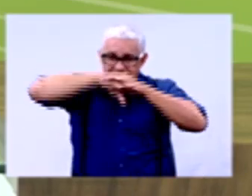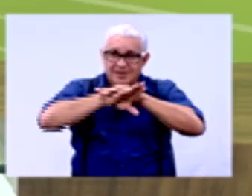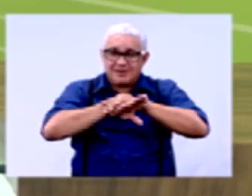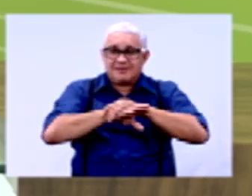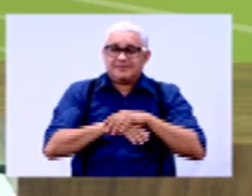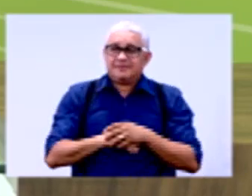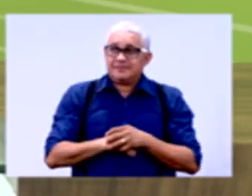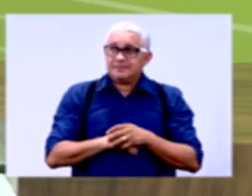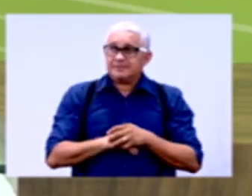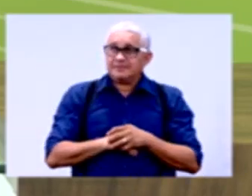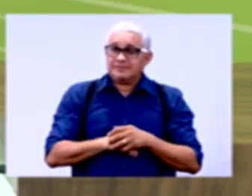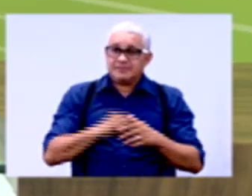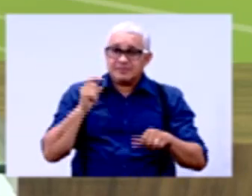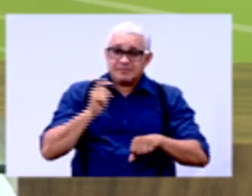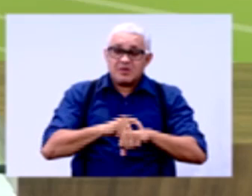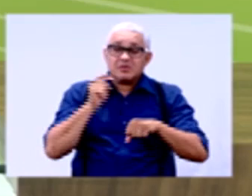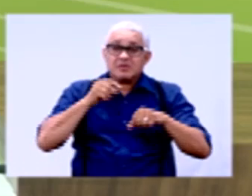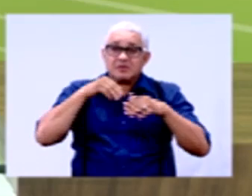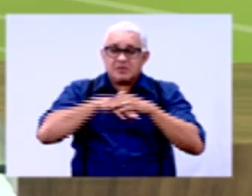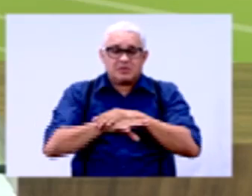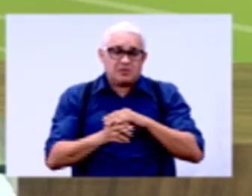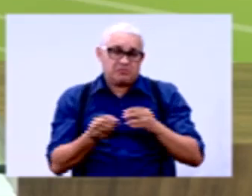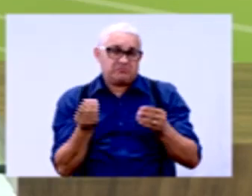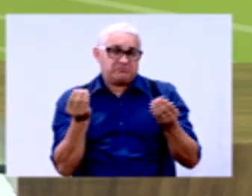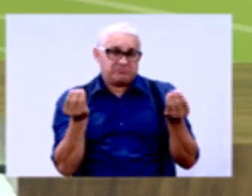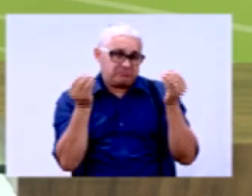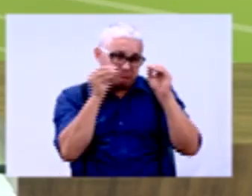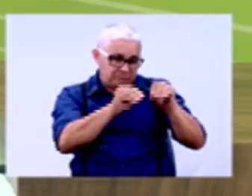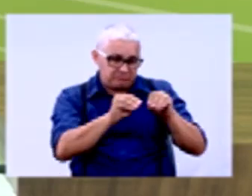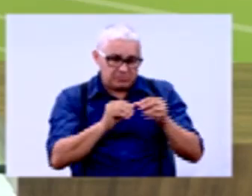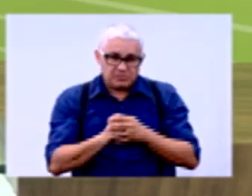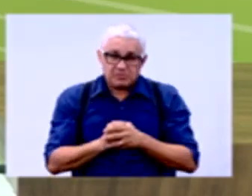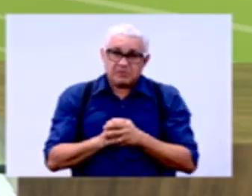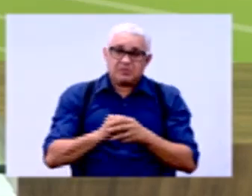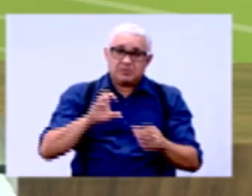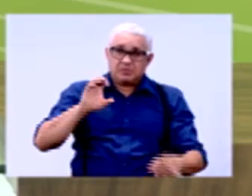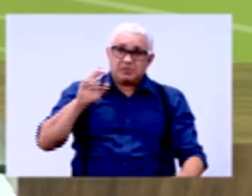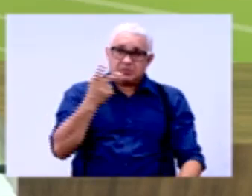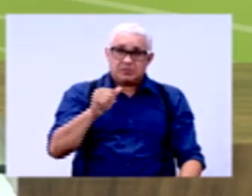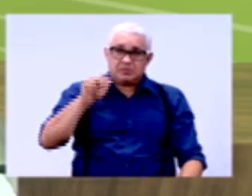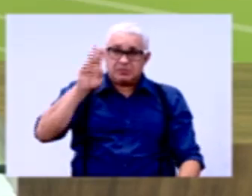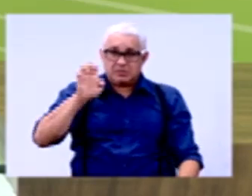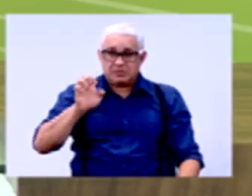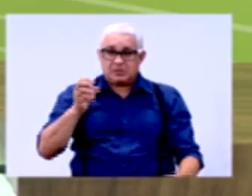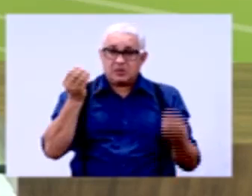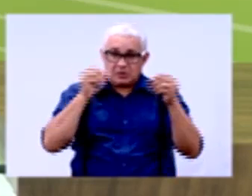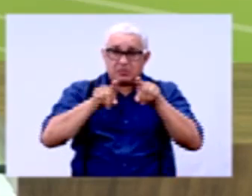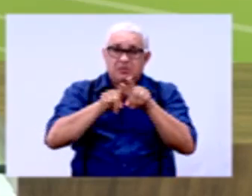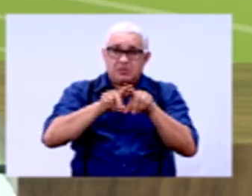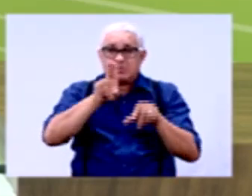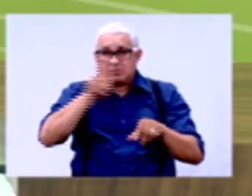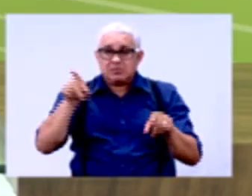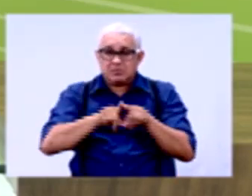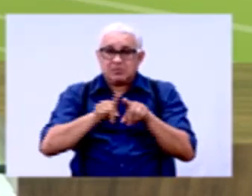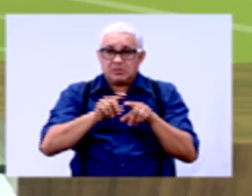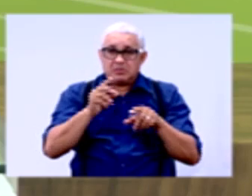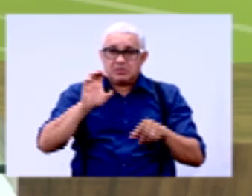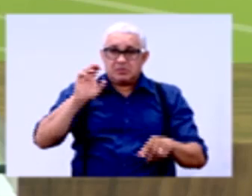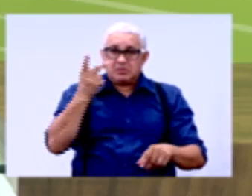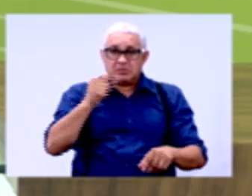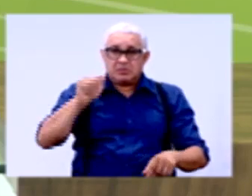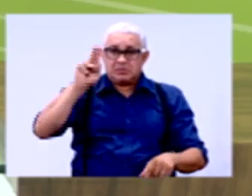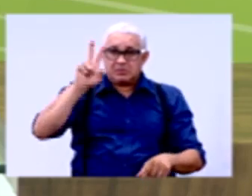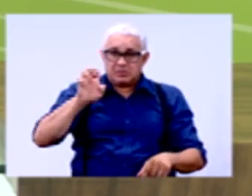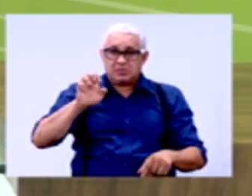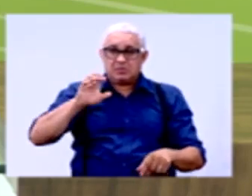num determinado momento. Então, se eu coloquei lá a chave nome, armazenei um nome, a chave CPF, armazenei um